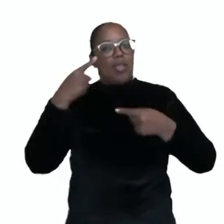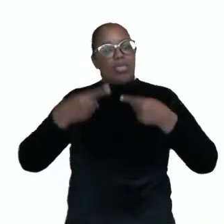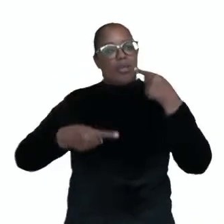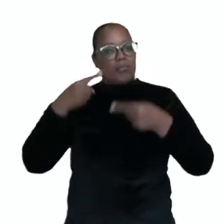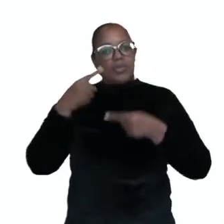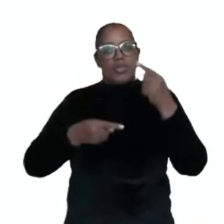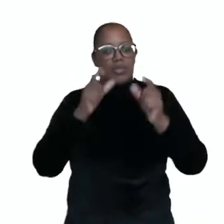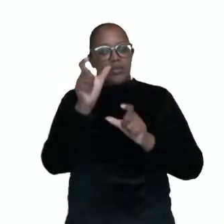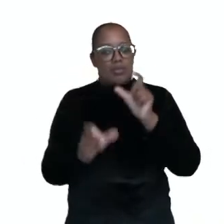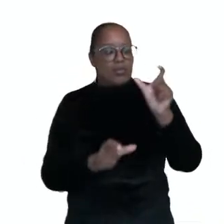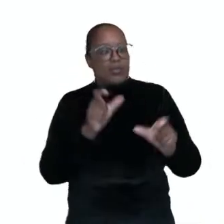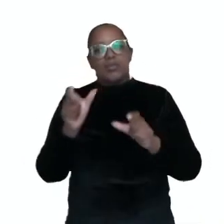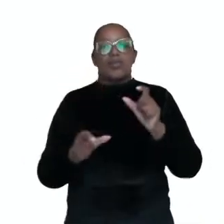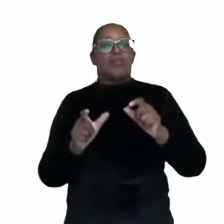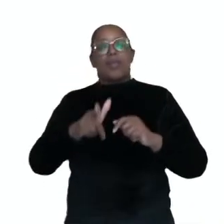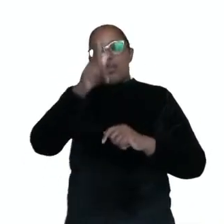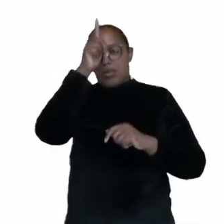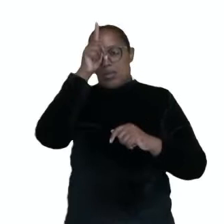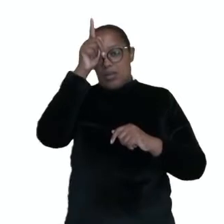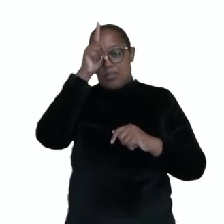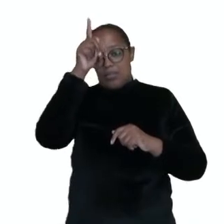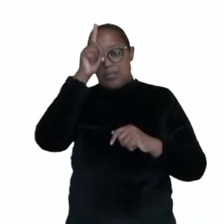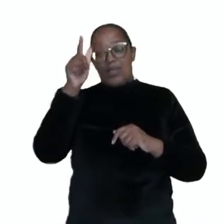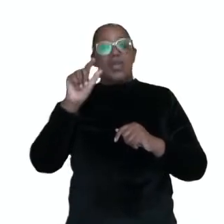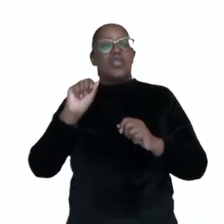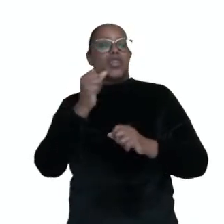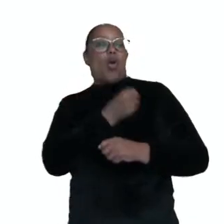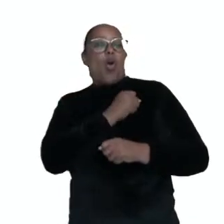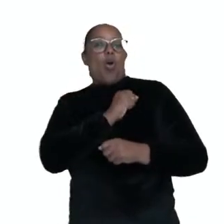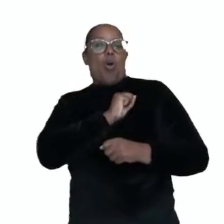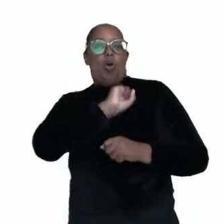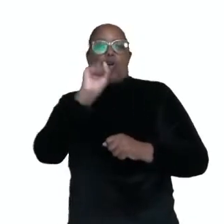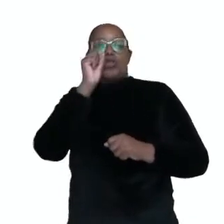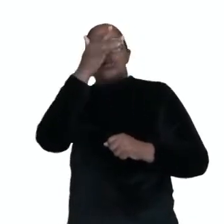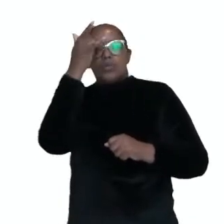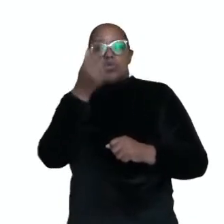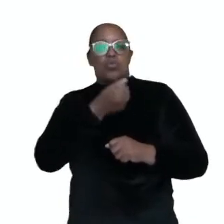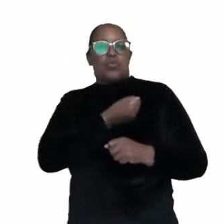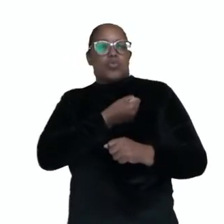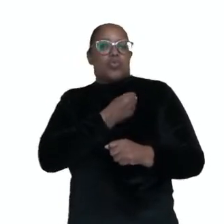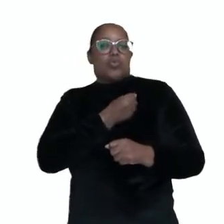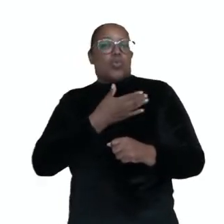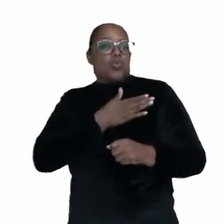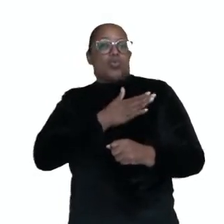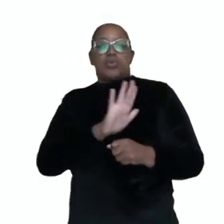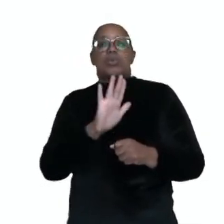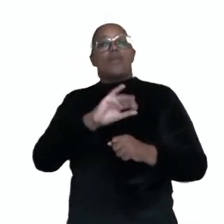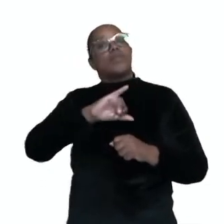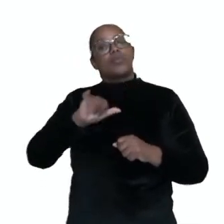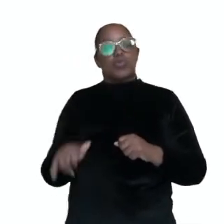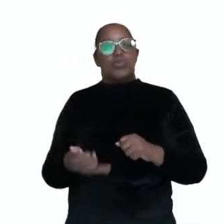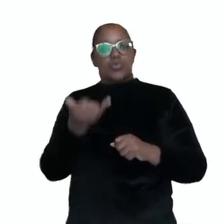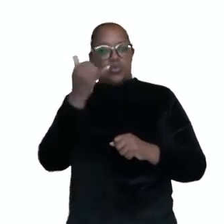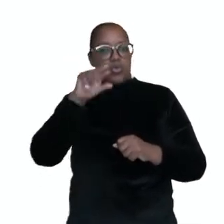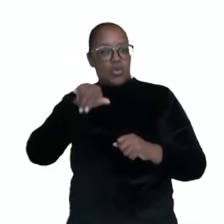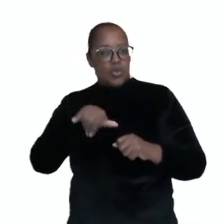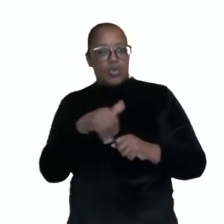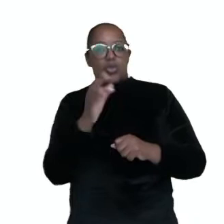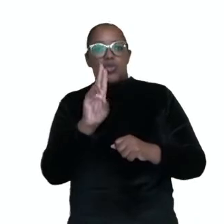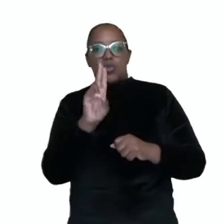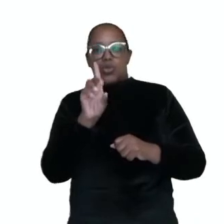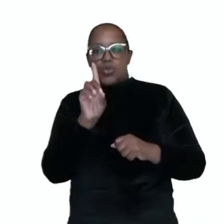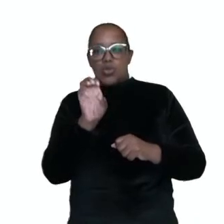vigente. No caso da Alemanha nazista, o ódio aos judeus e o antissemitismo. E